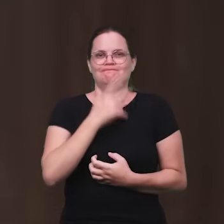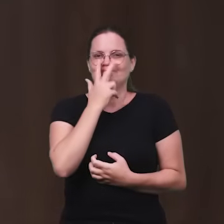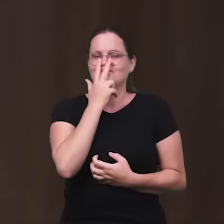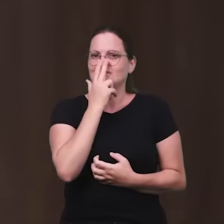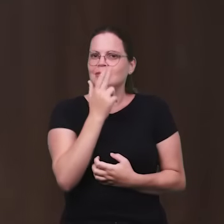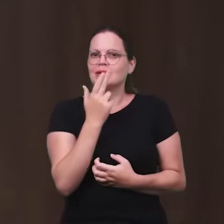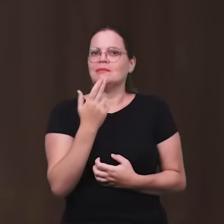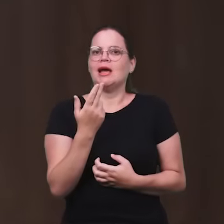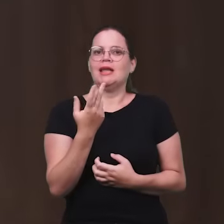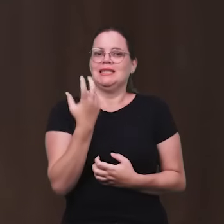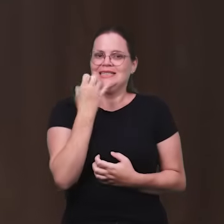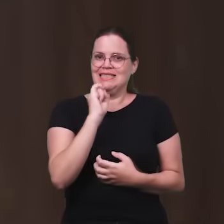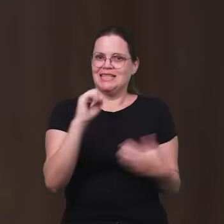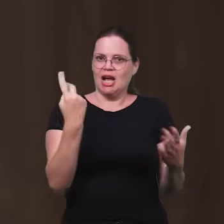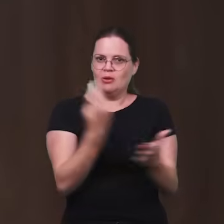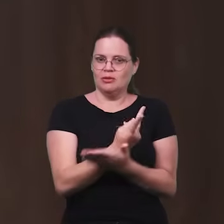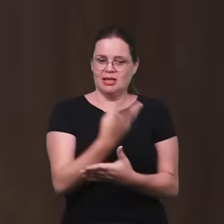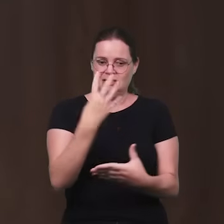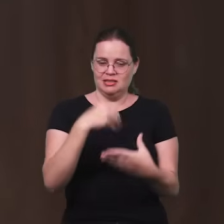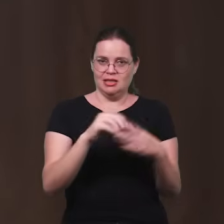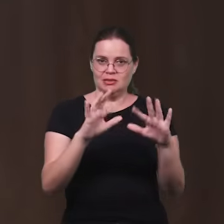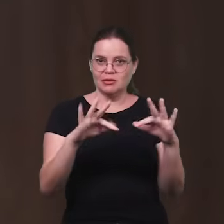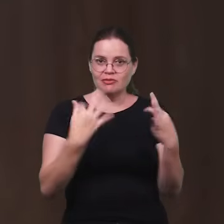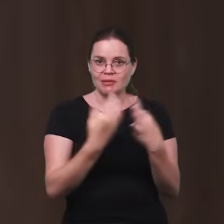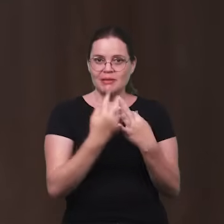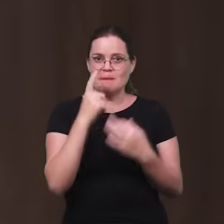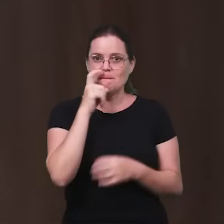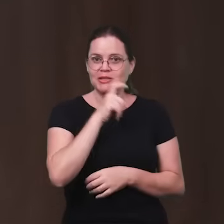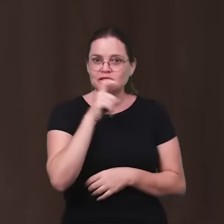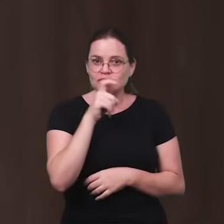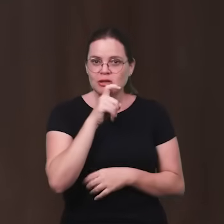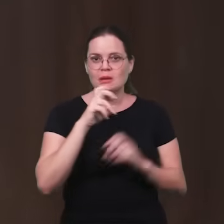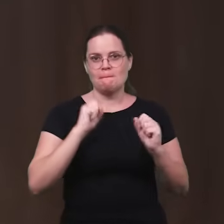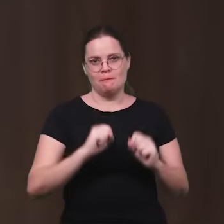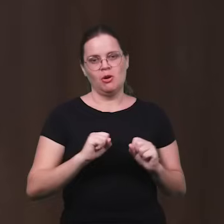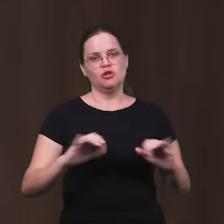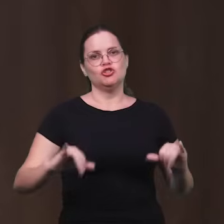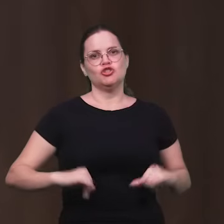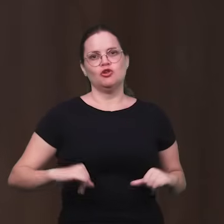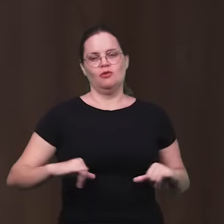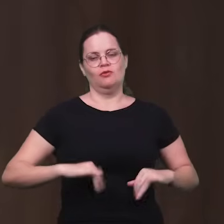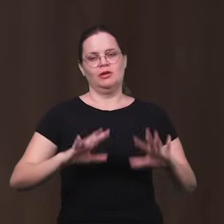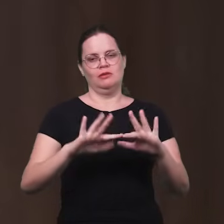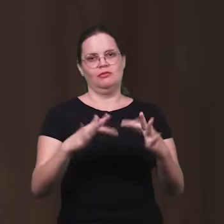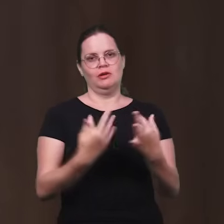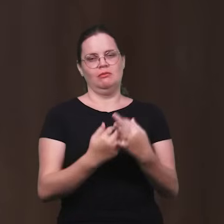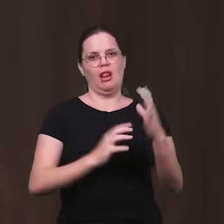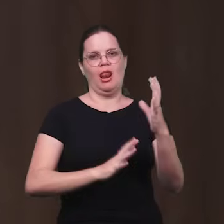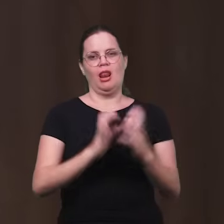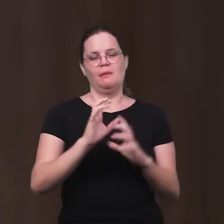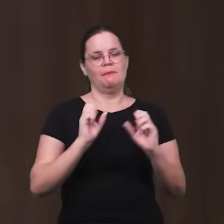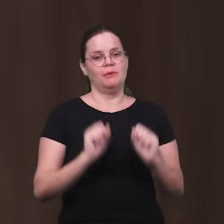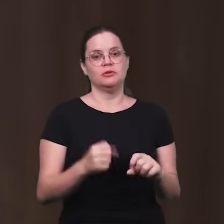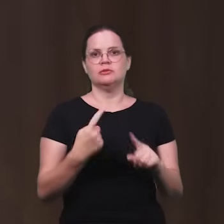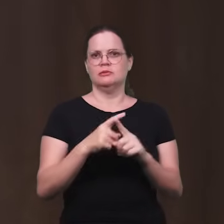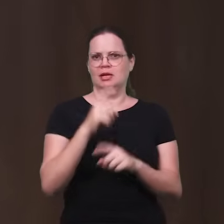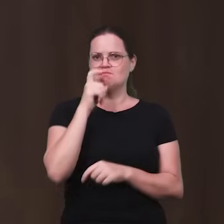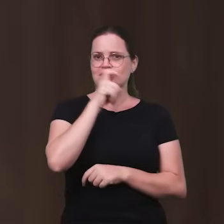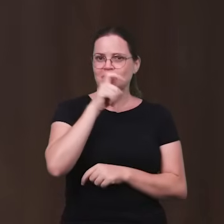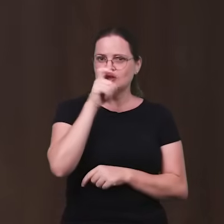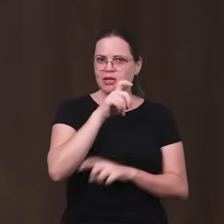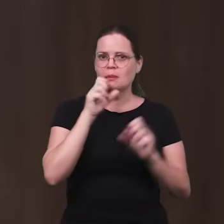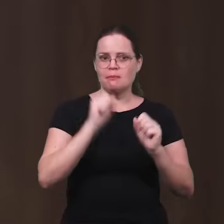famílias e trazer muitas tribulações, porque a mentira, ela pode destruir relacionamentos,